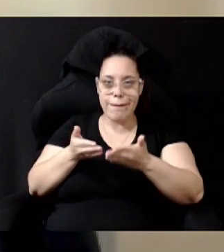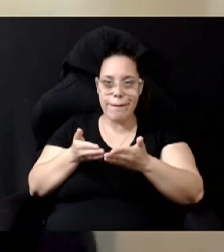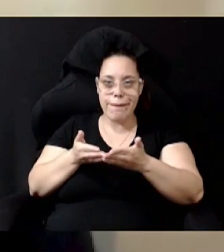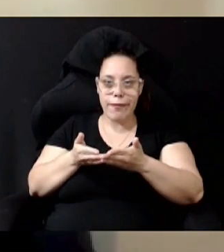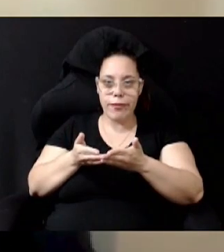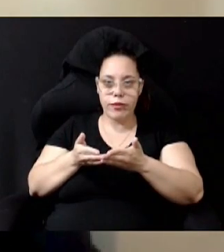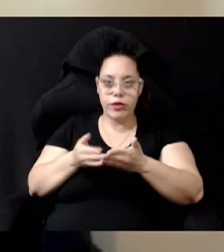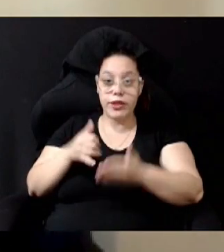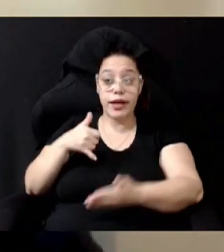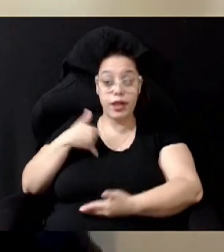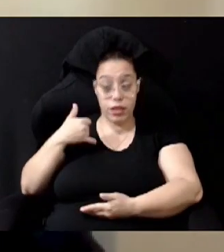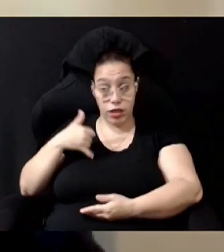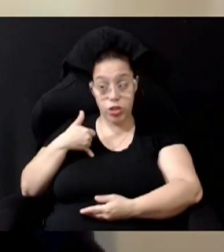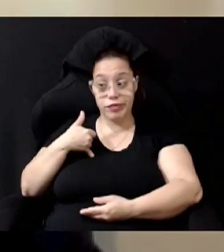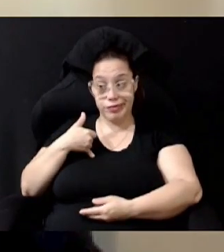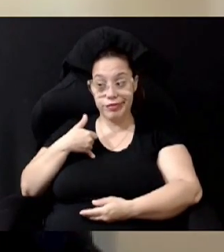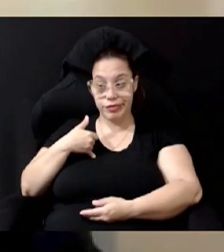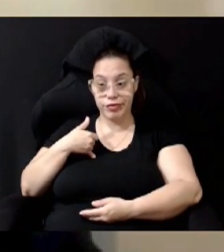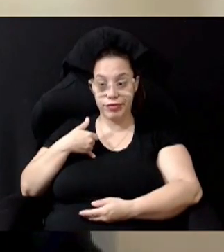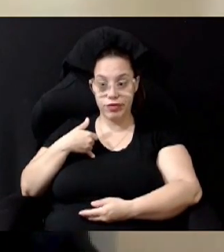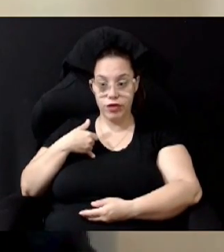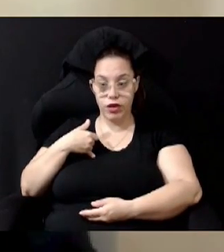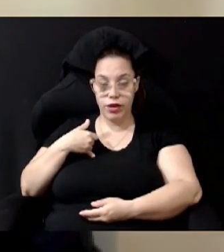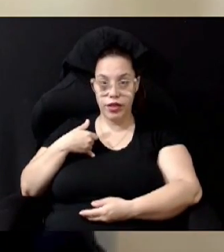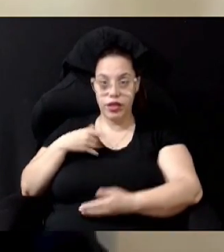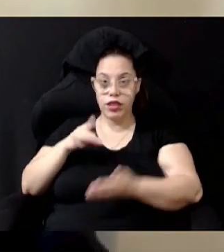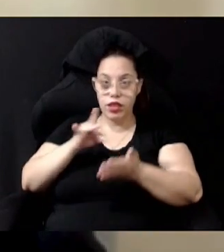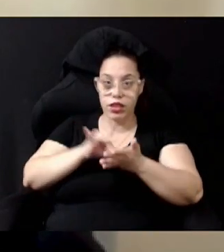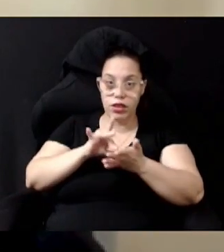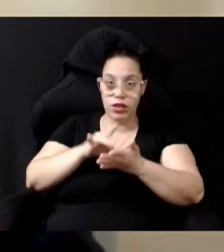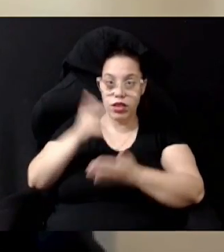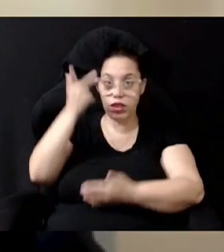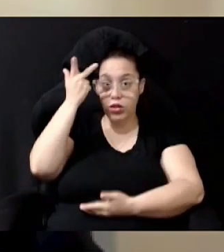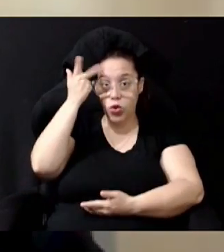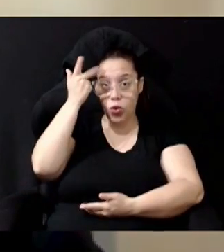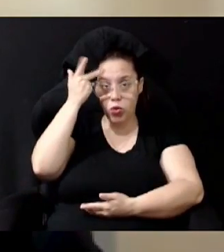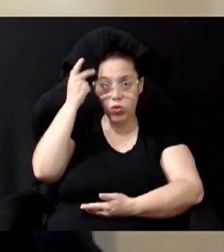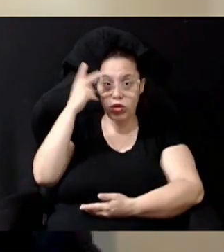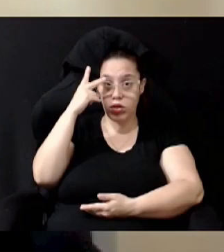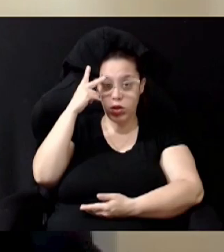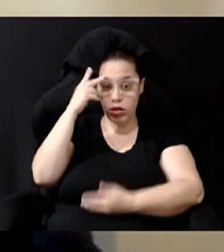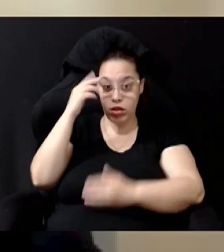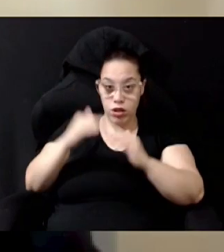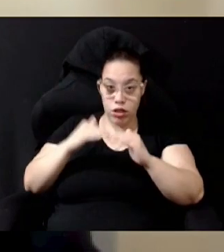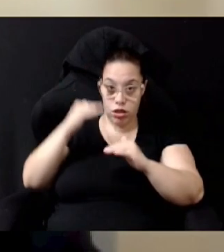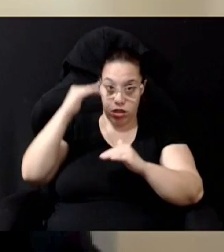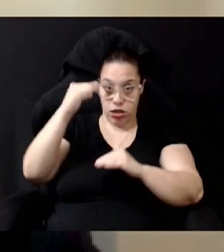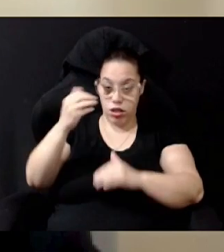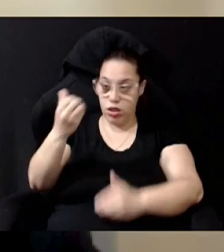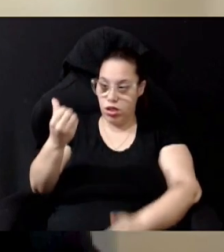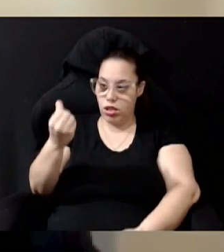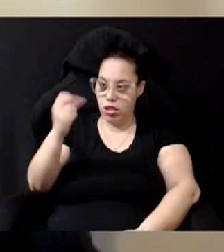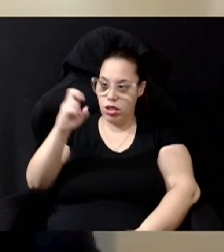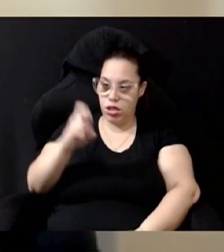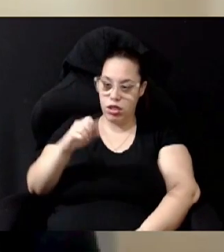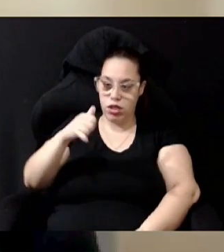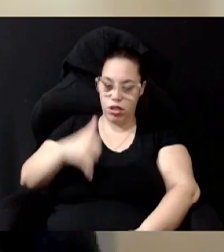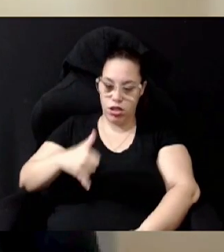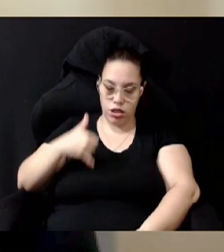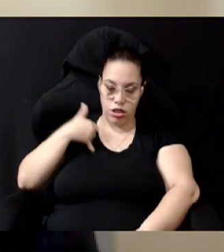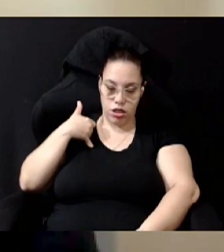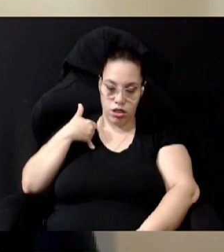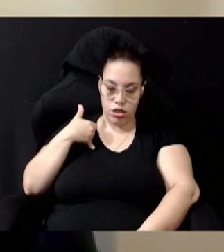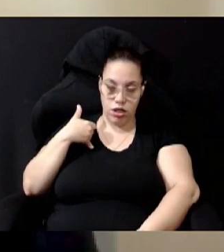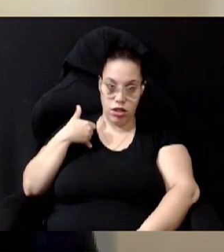idade. E na realidade é comum, assim, acima dos 65 anos de idade, que é quando é mais ou